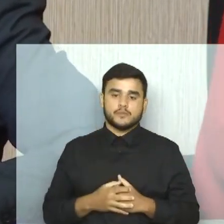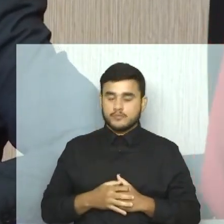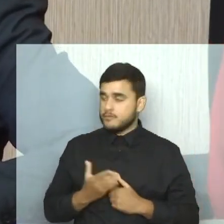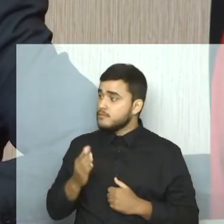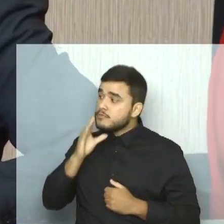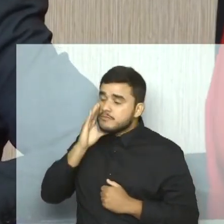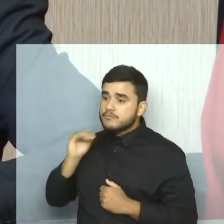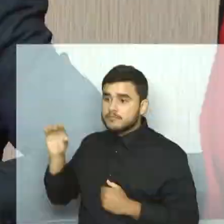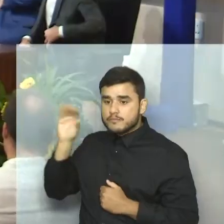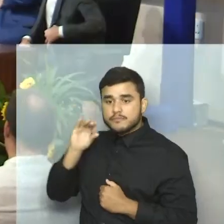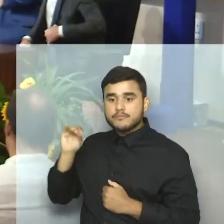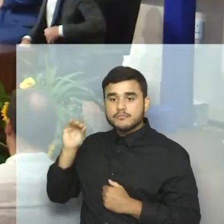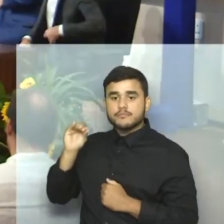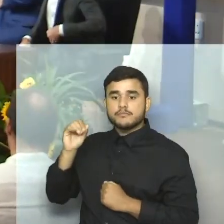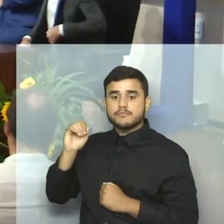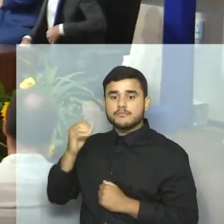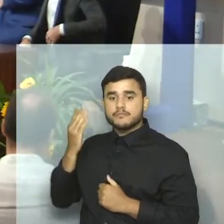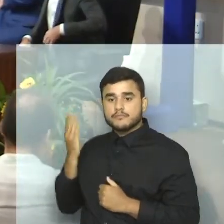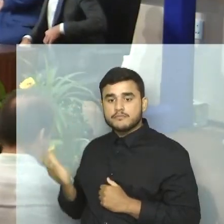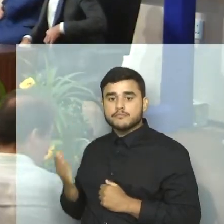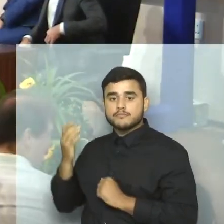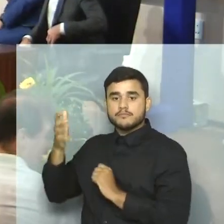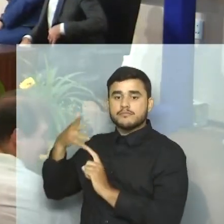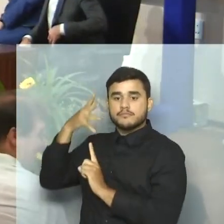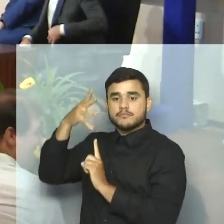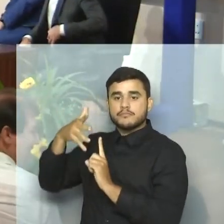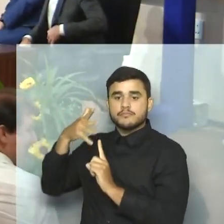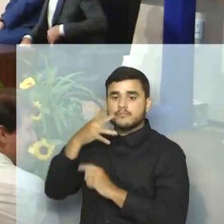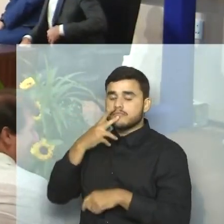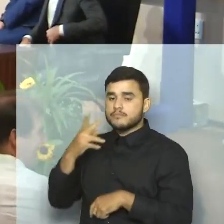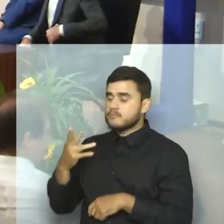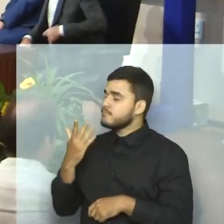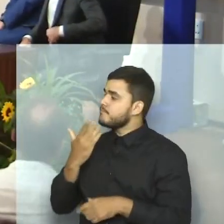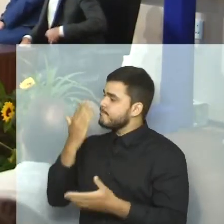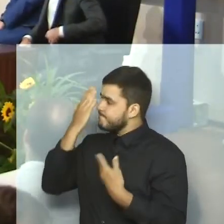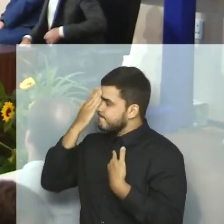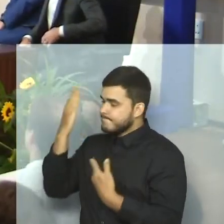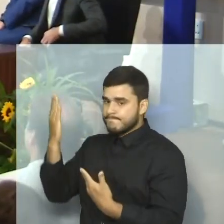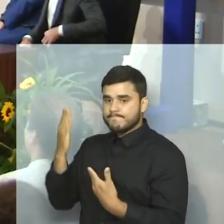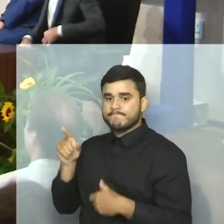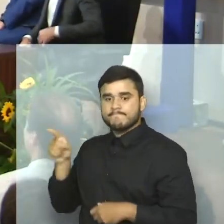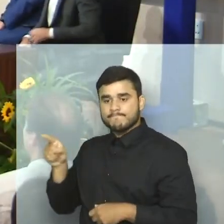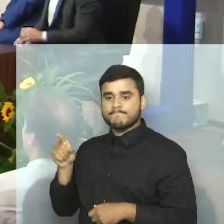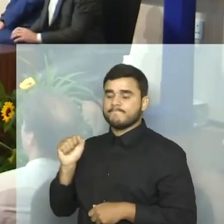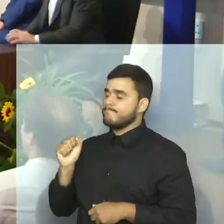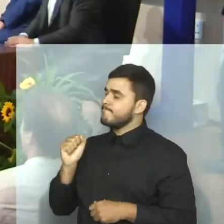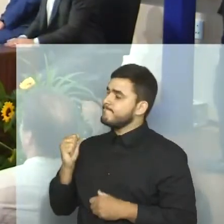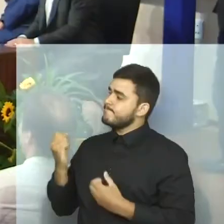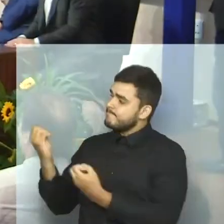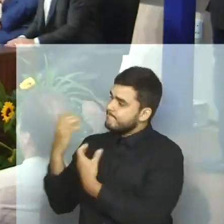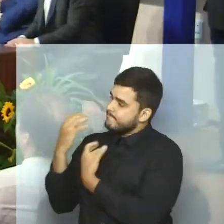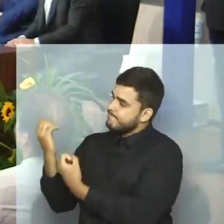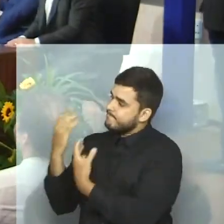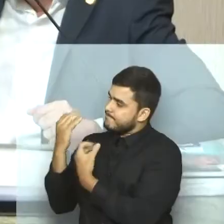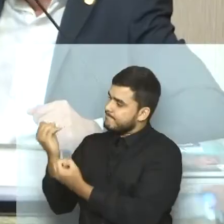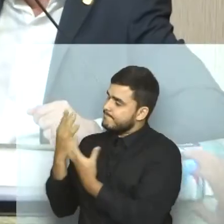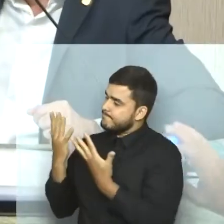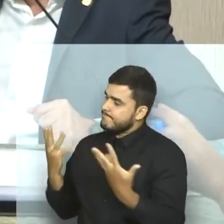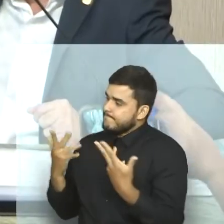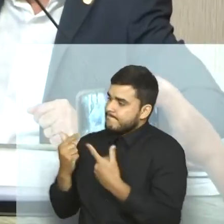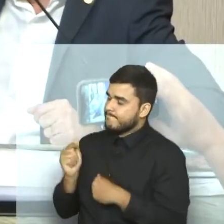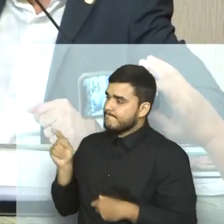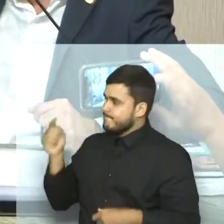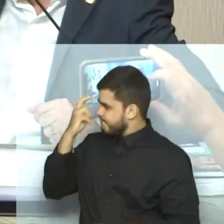Ciro, fico muito feliz, mais uma vez, em poder estar aqui ao seu lado, aprendendo aqui dessa